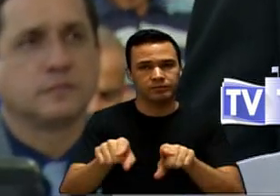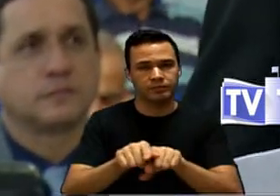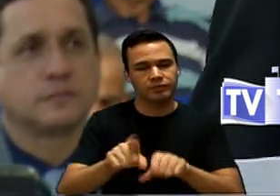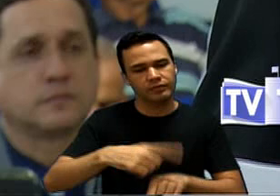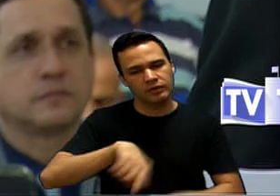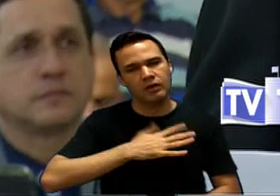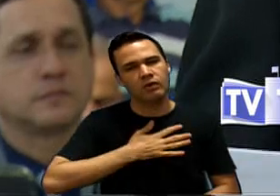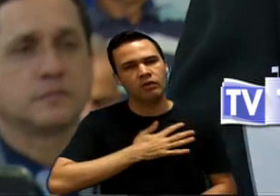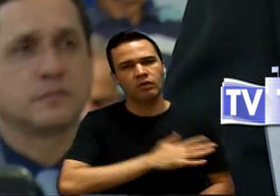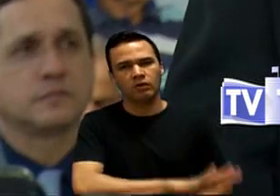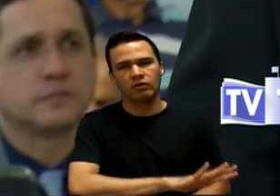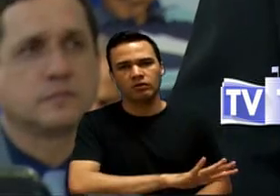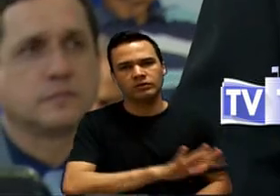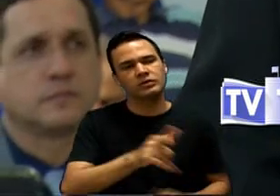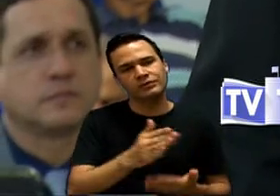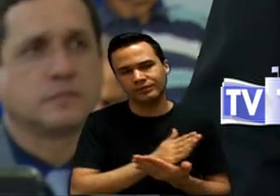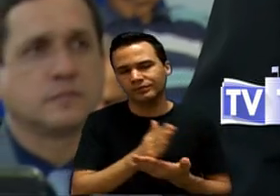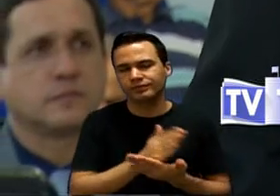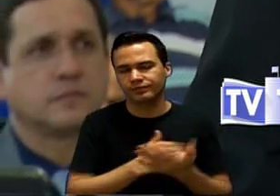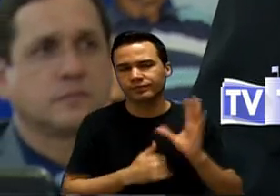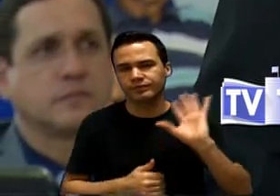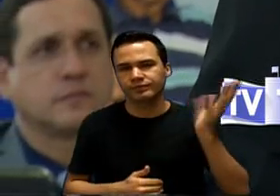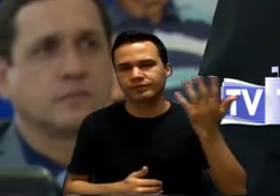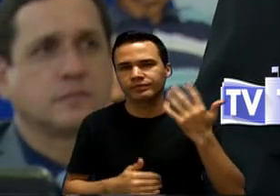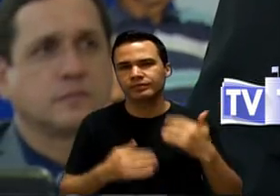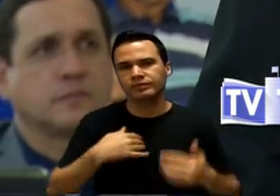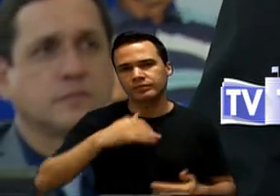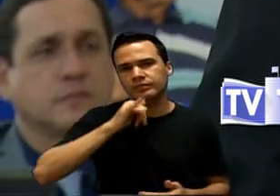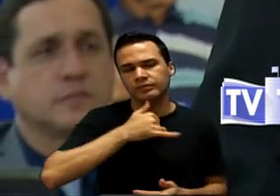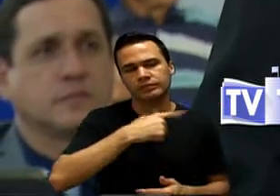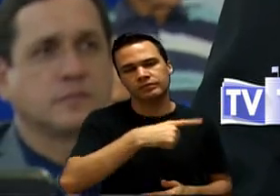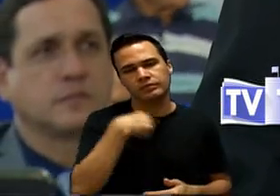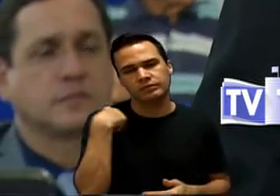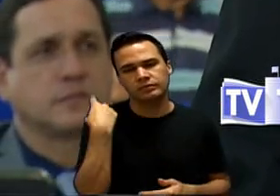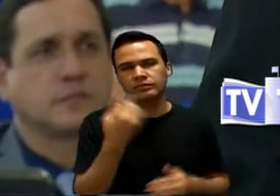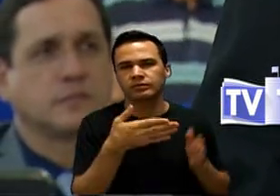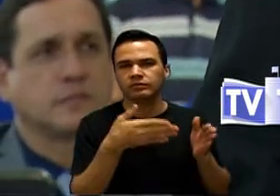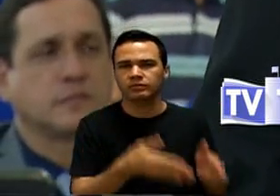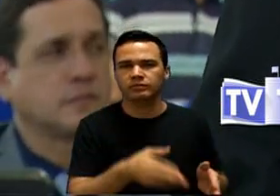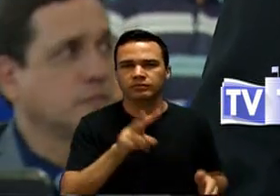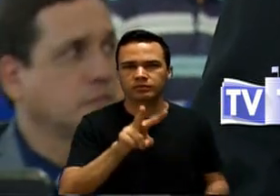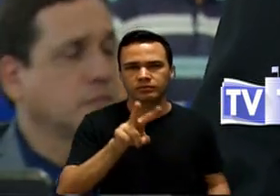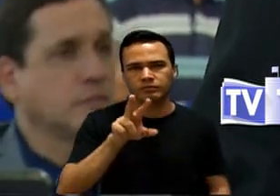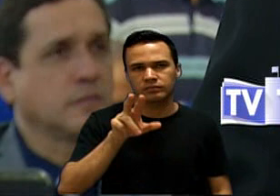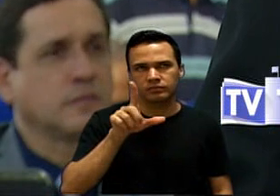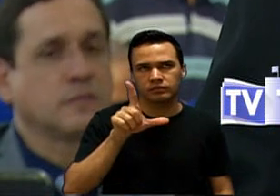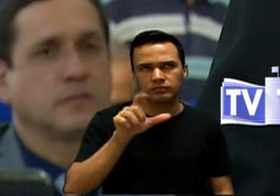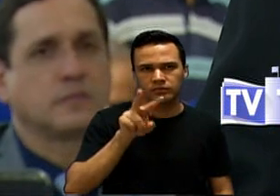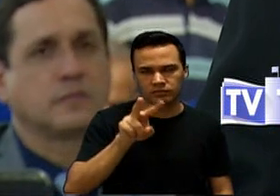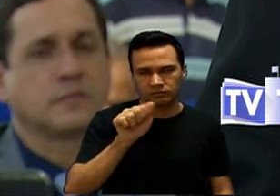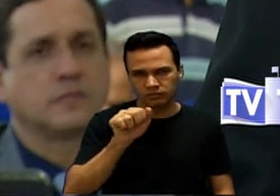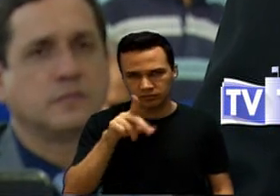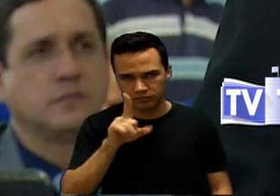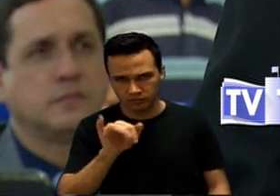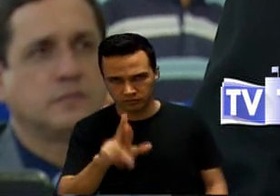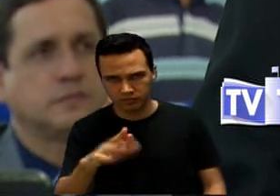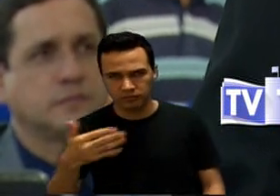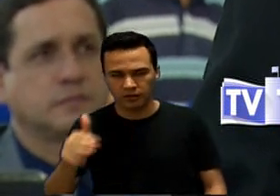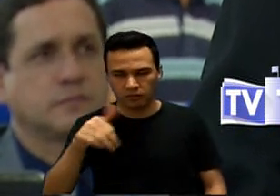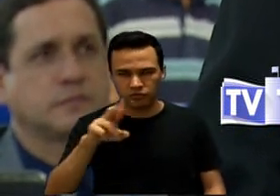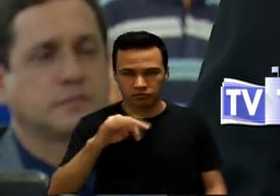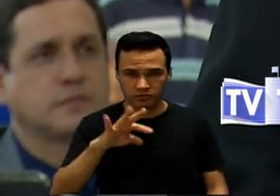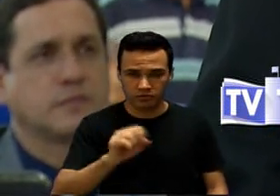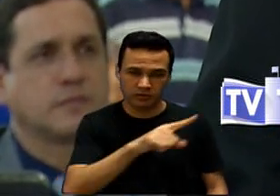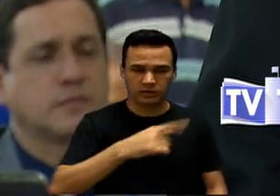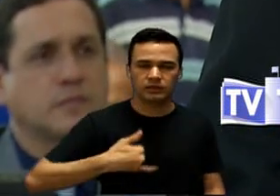nossa indignação com relação a algumas situações. Voto profundo pesar pelo falecimento do senhor Valdir Monteiro, aos 58 anos de idade,